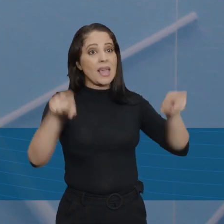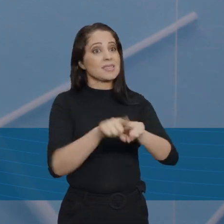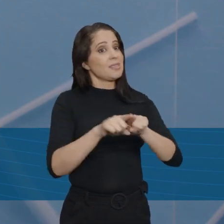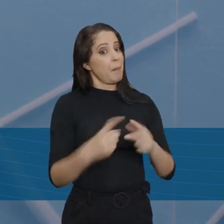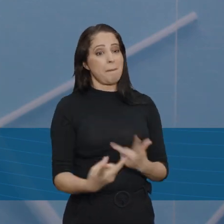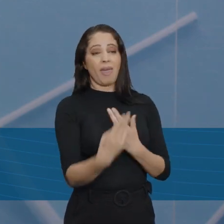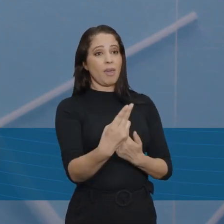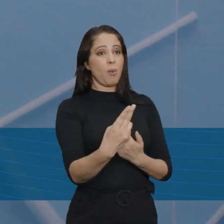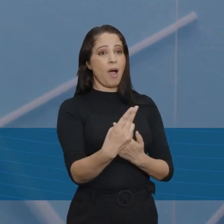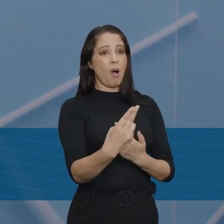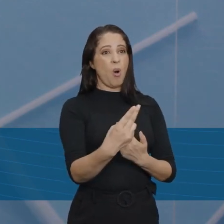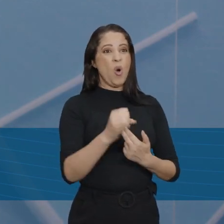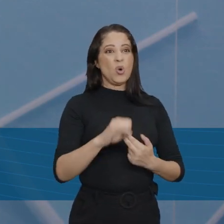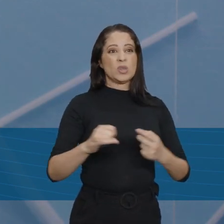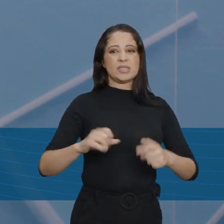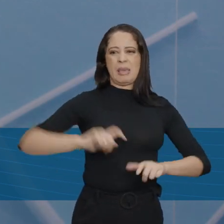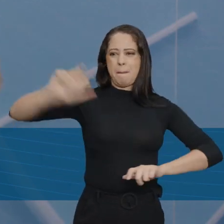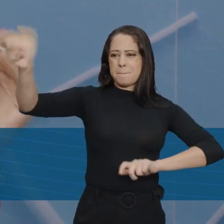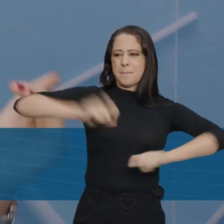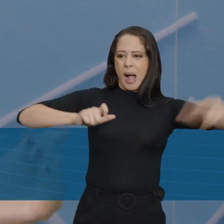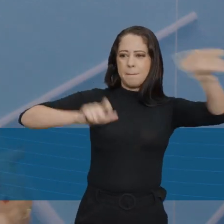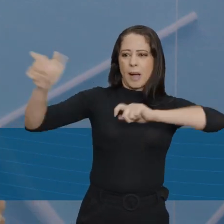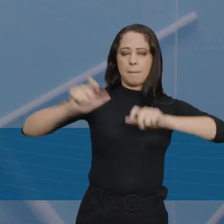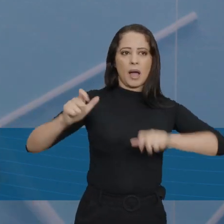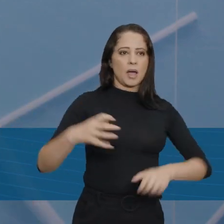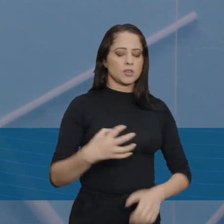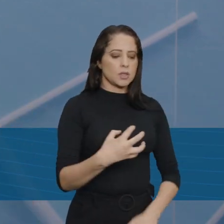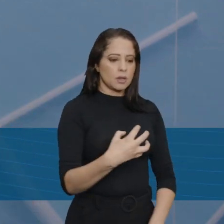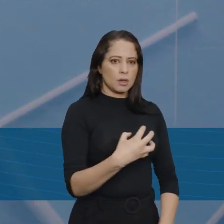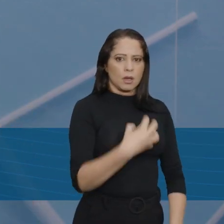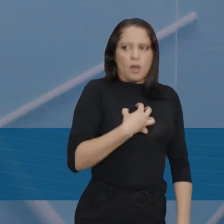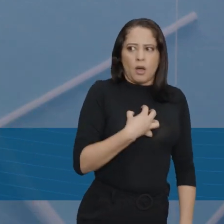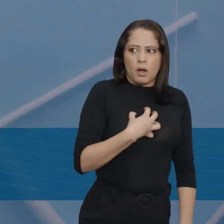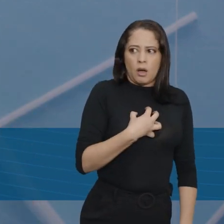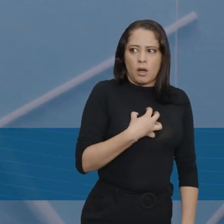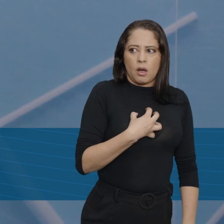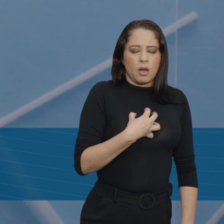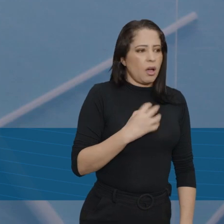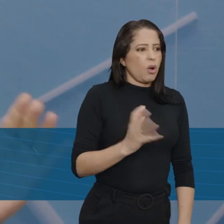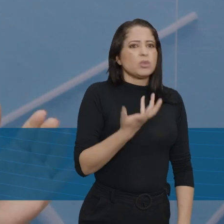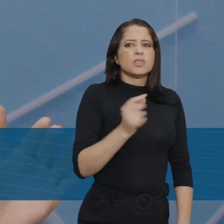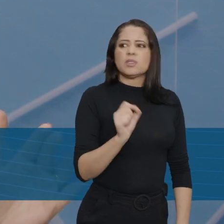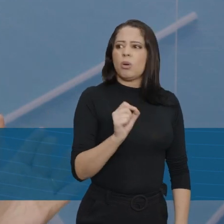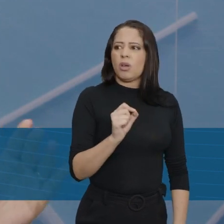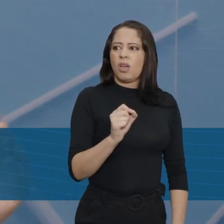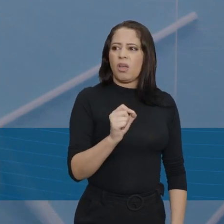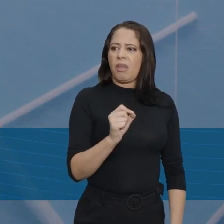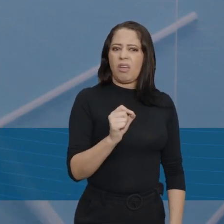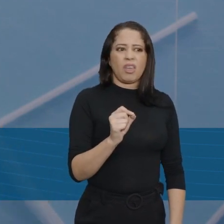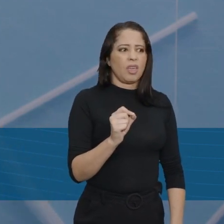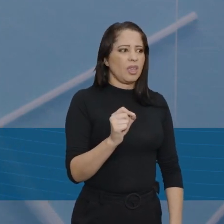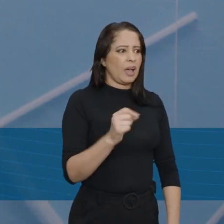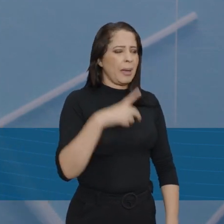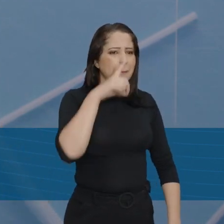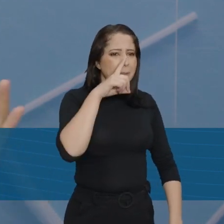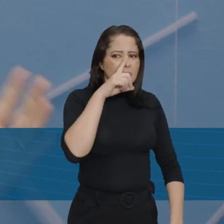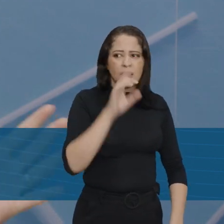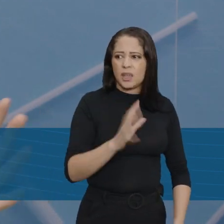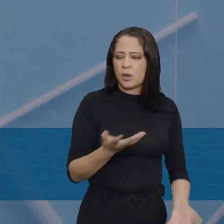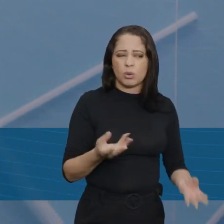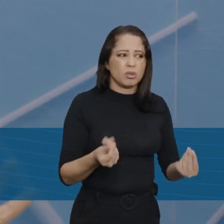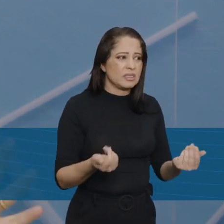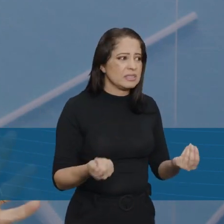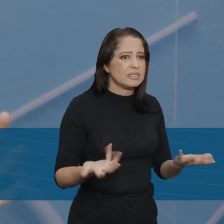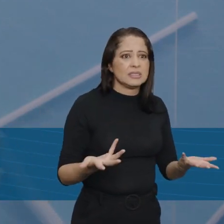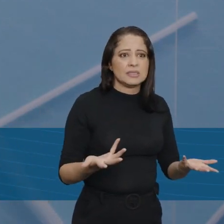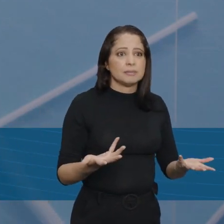susto, até a gente perceber que não foi nada demais e tal, a gente ainda fica um pouco assim, o que está acontecendo, né? Será que eu estou correndo